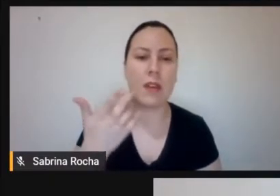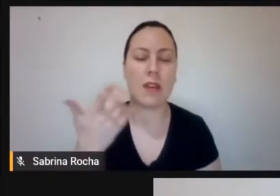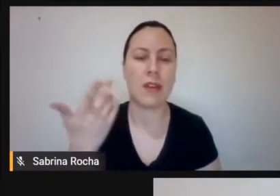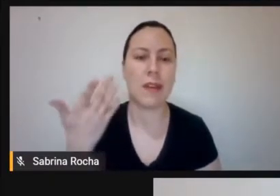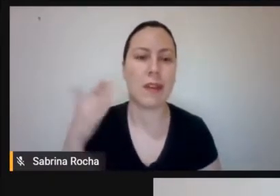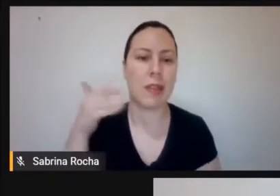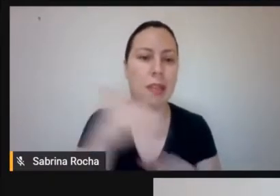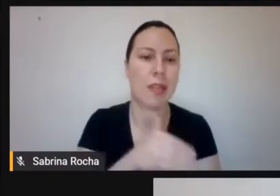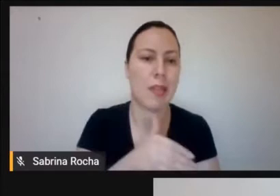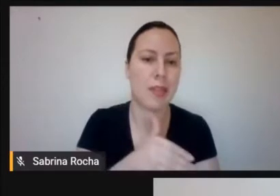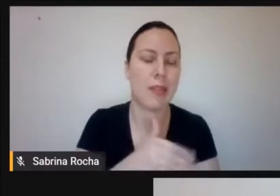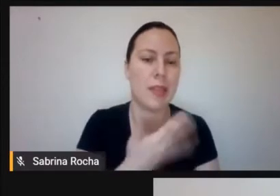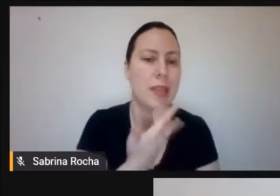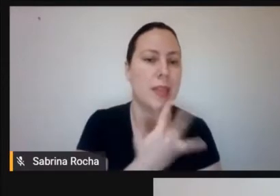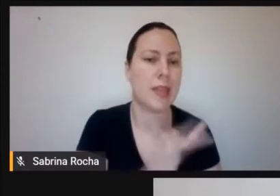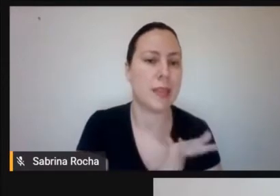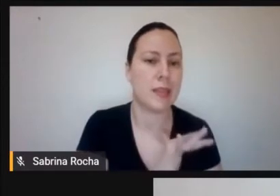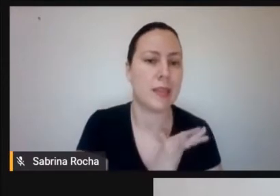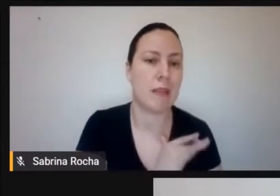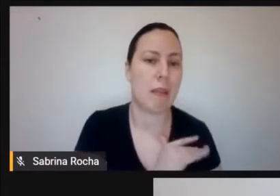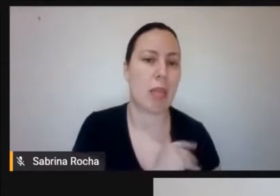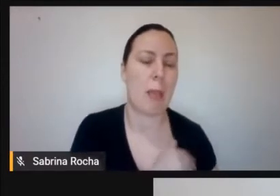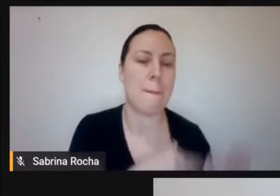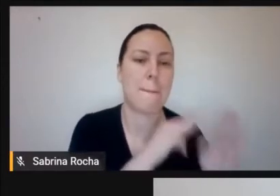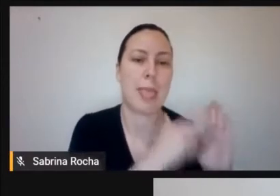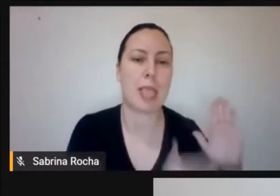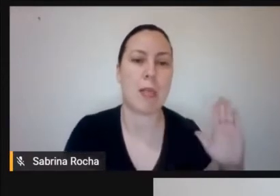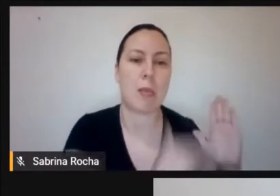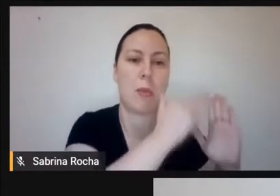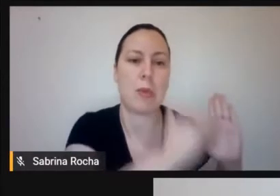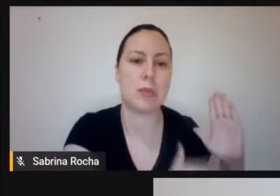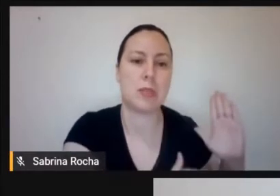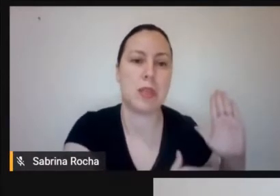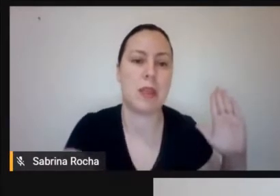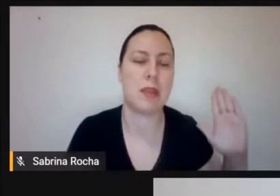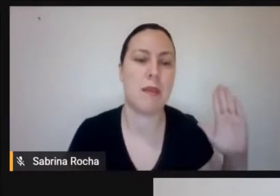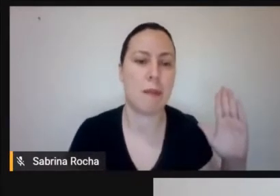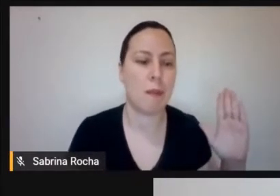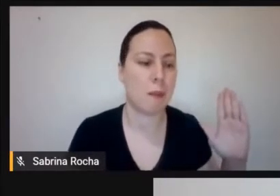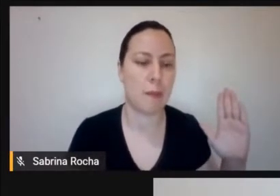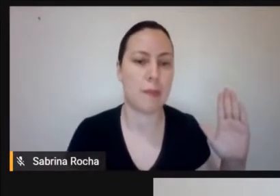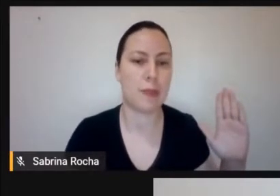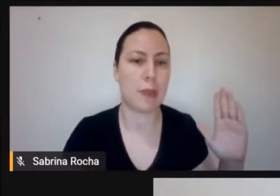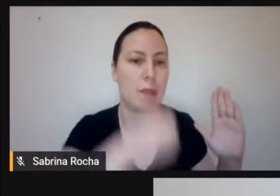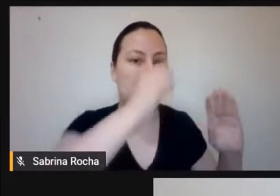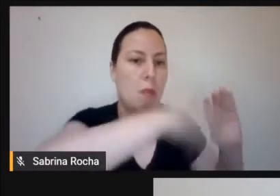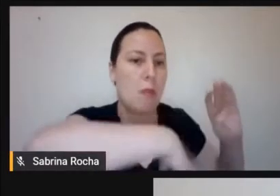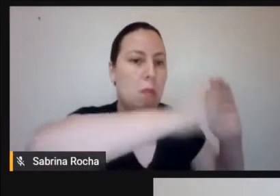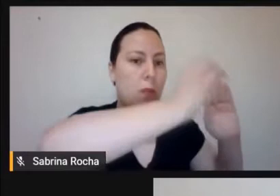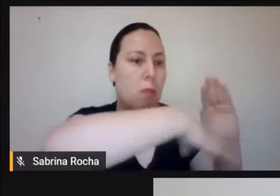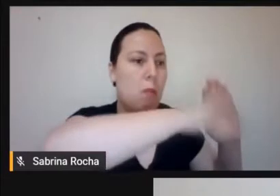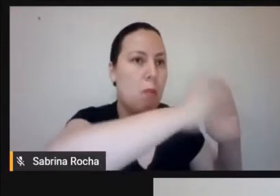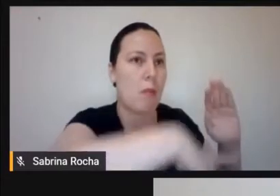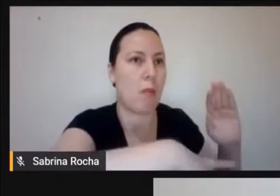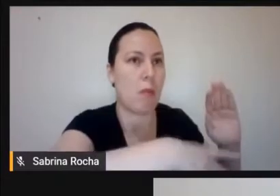infância com suas metodologias e que nunca ouvem o que as crianças dizem.